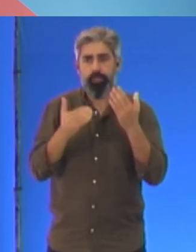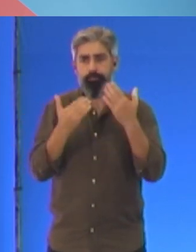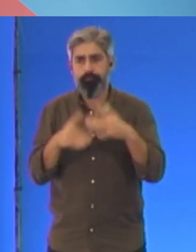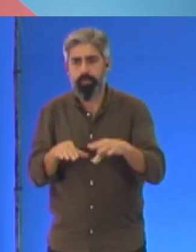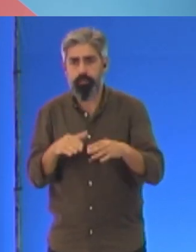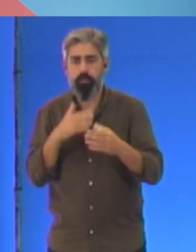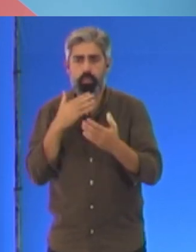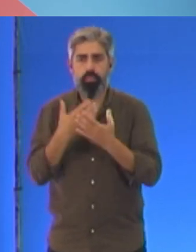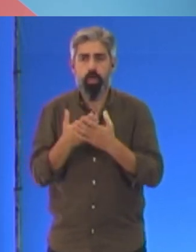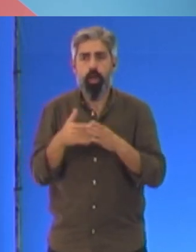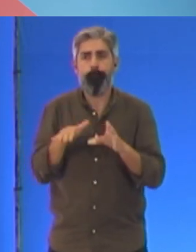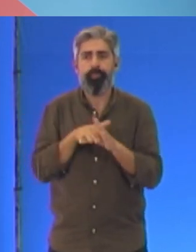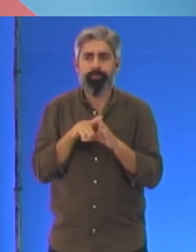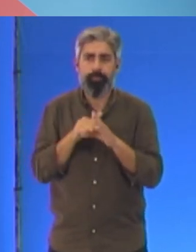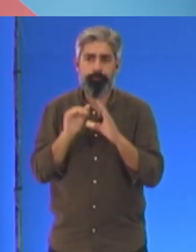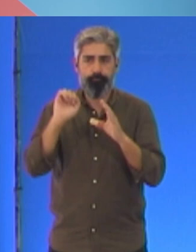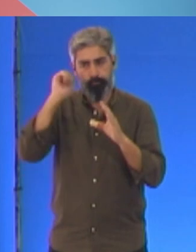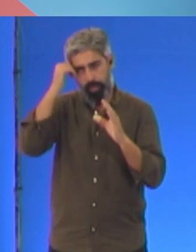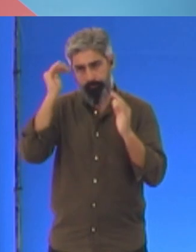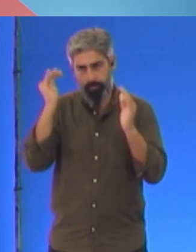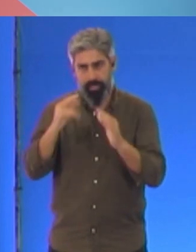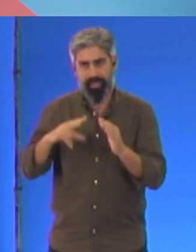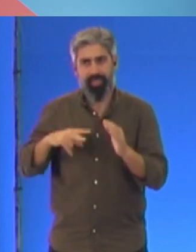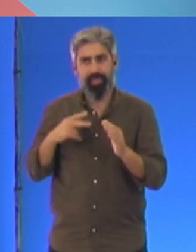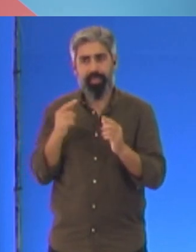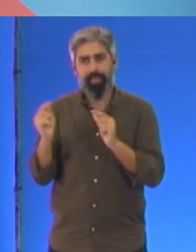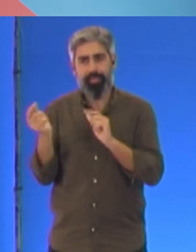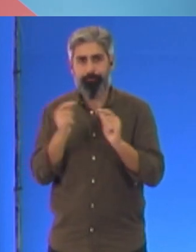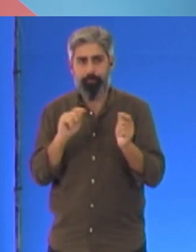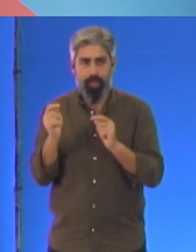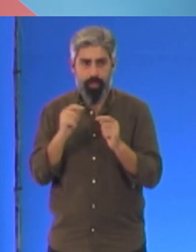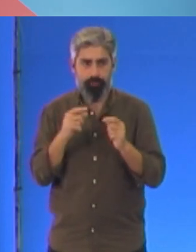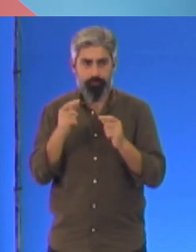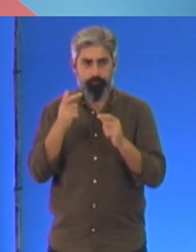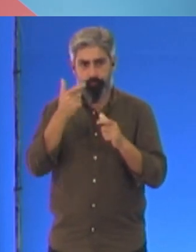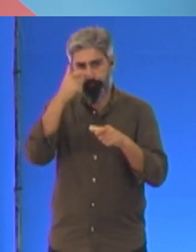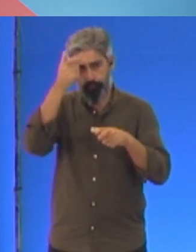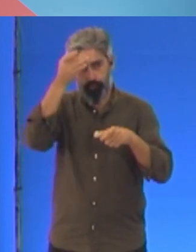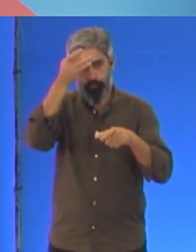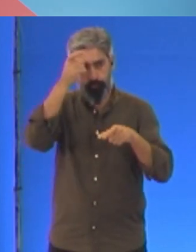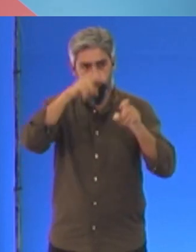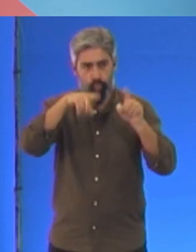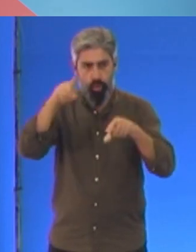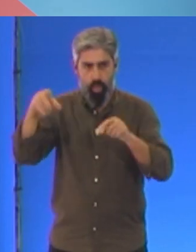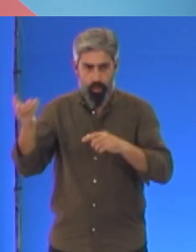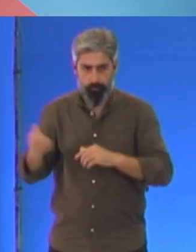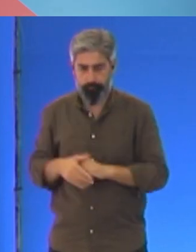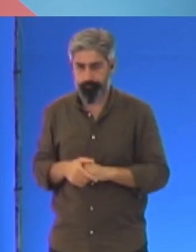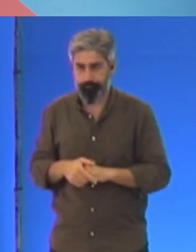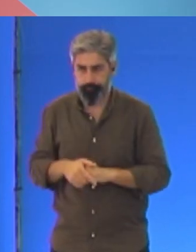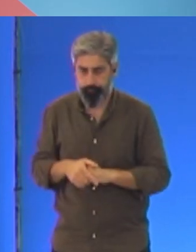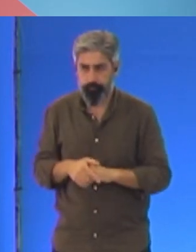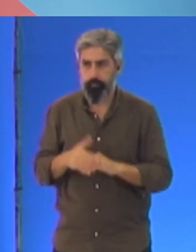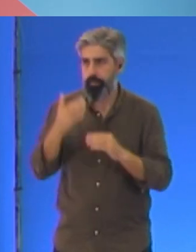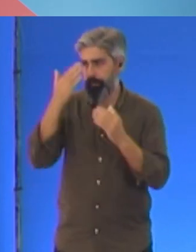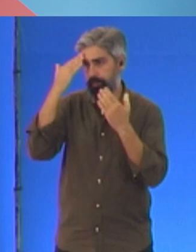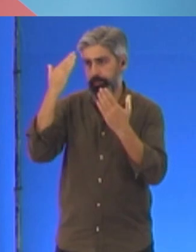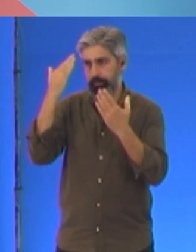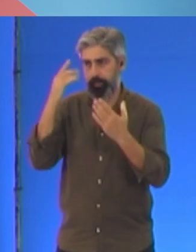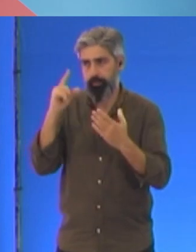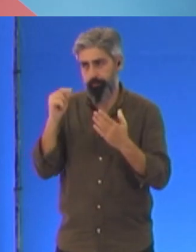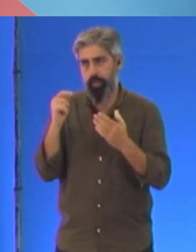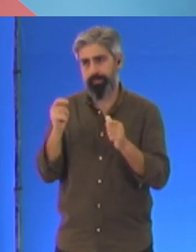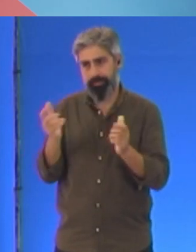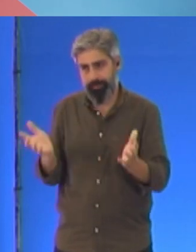que diminuíram a participação e a riqueza do debate do rural uma saudação e